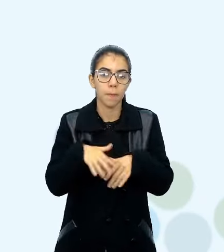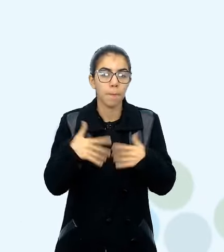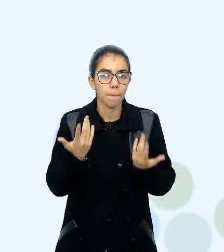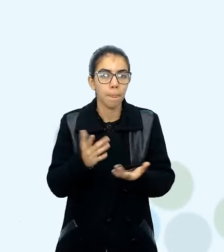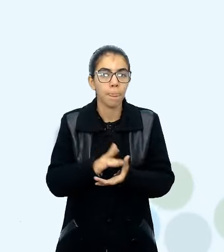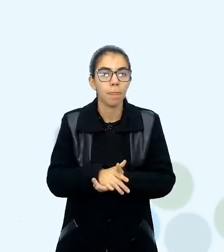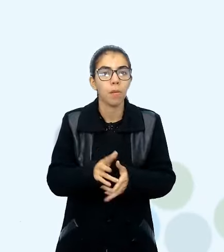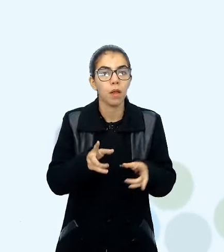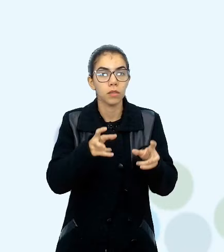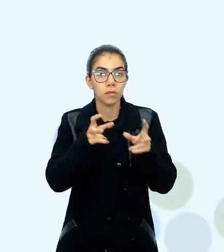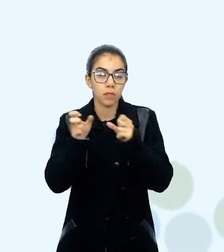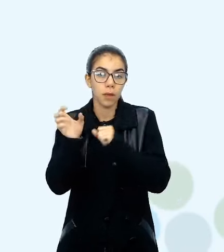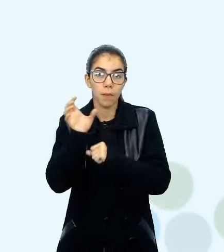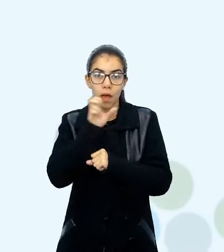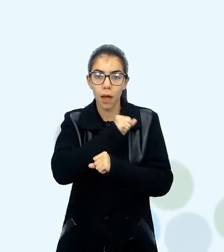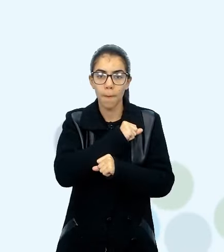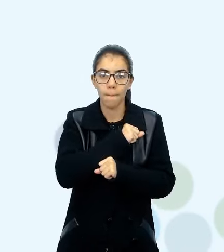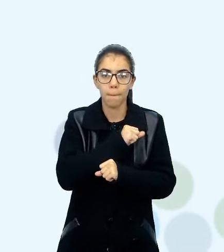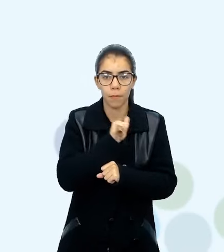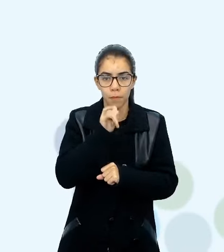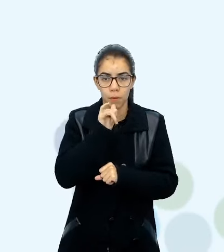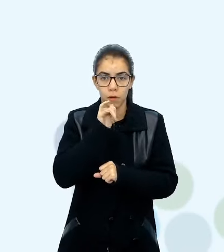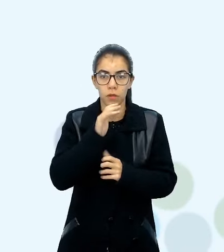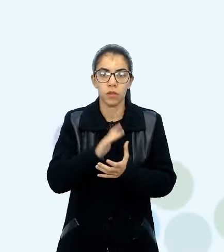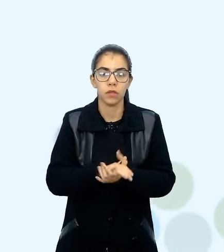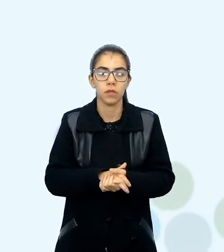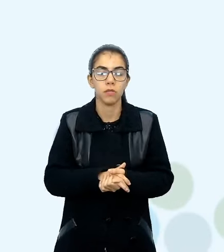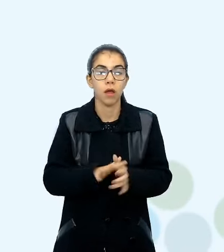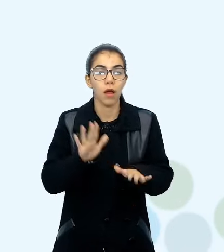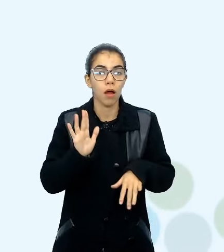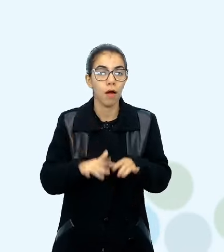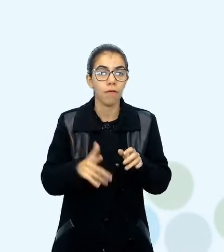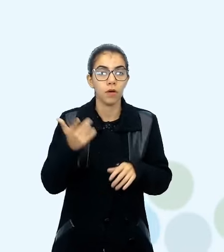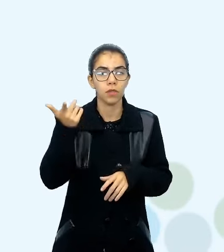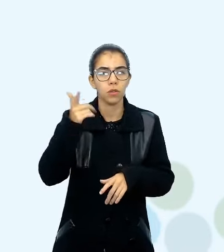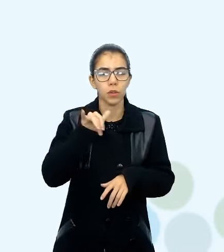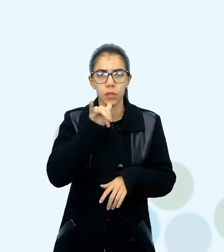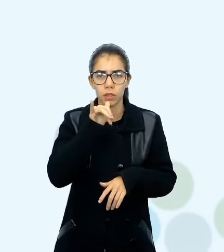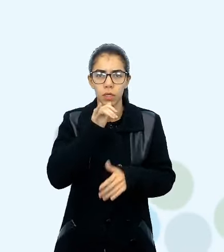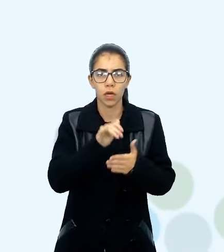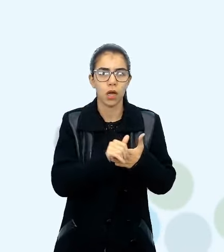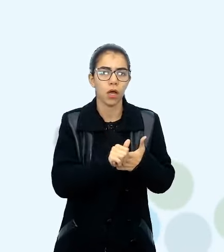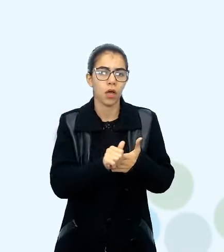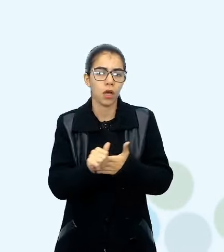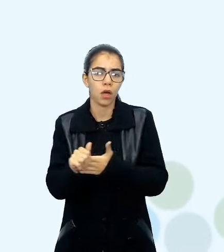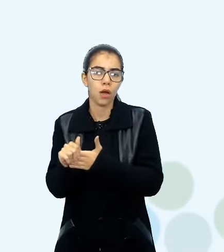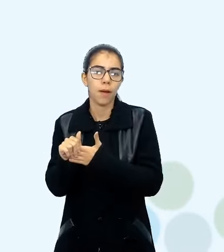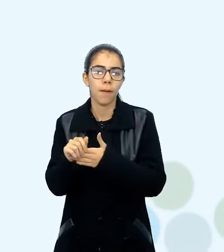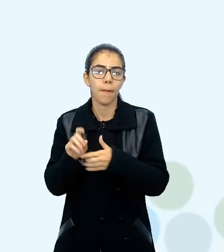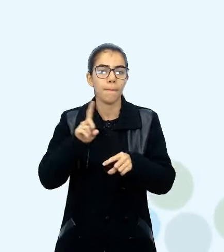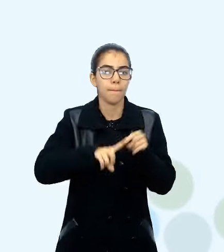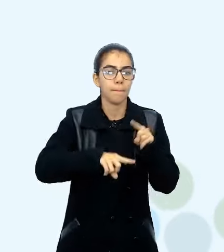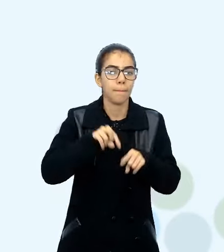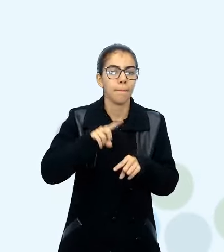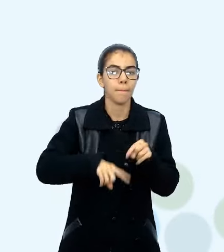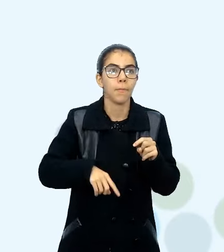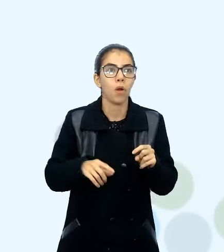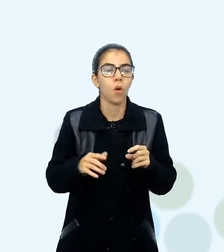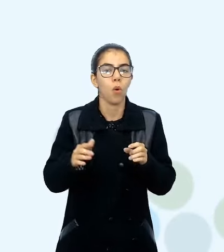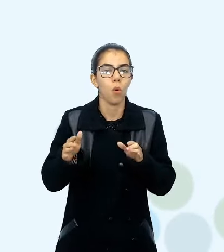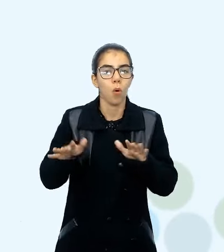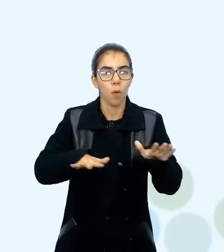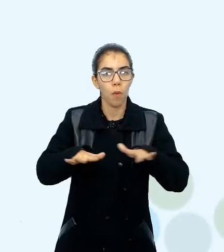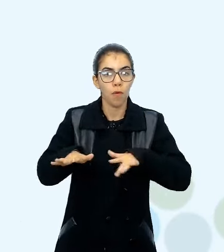rápida, né? E às vezes fugaz, né? Ela não consegue acompanhar o objeto, o estímulo. Então,